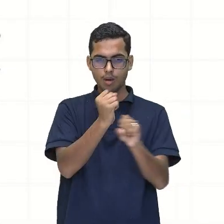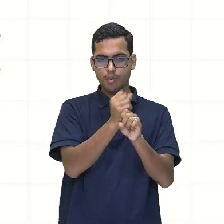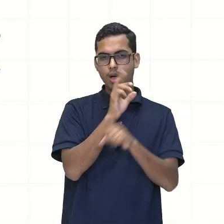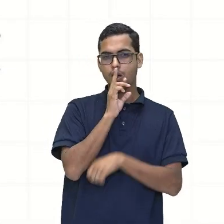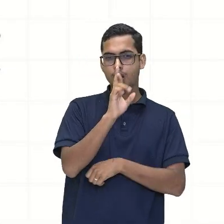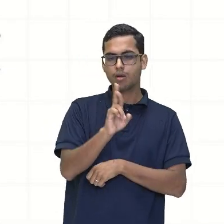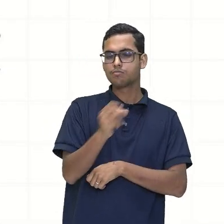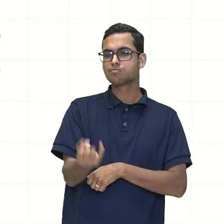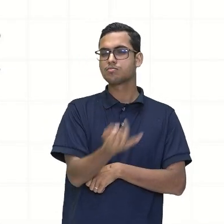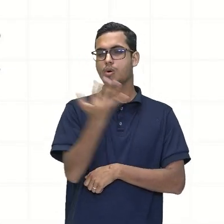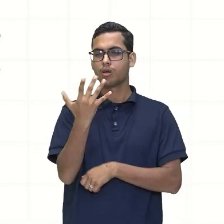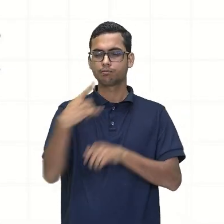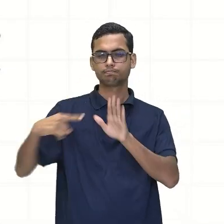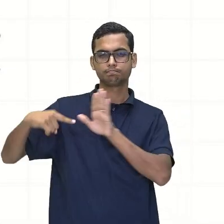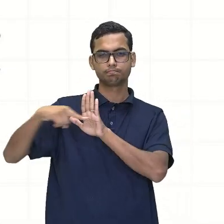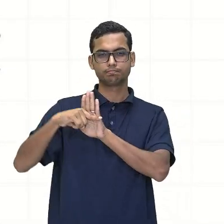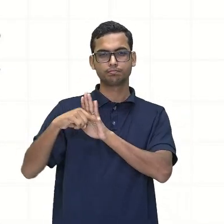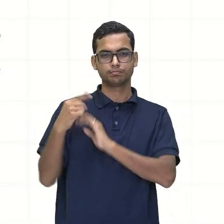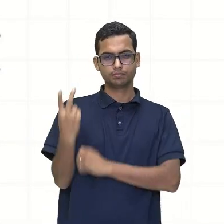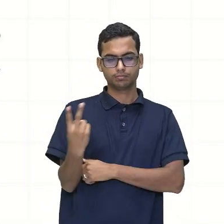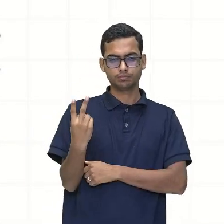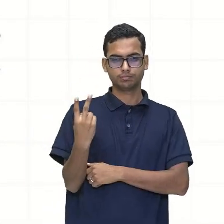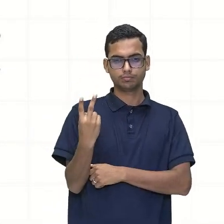mesmo? Menos